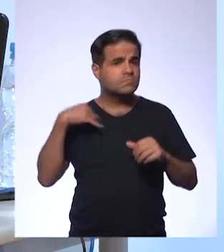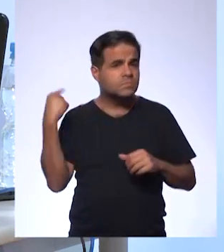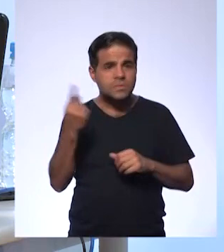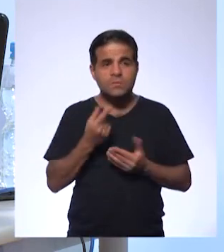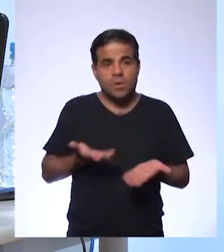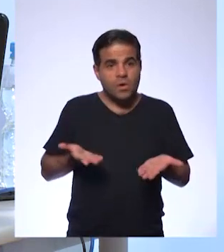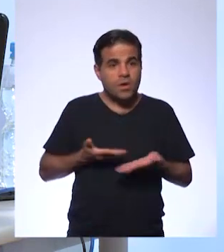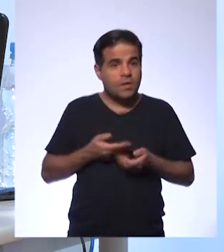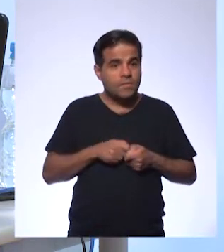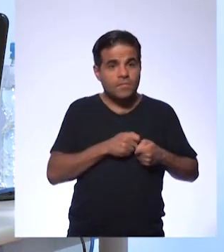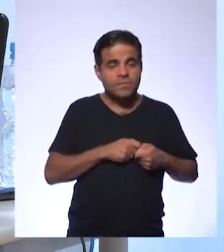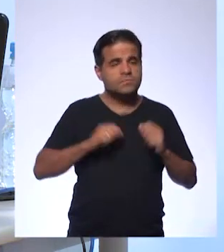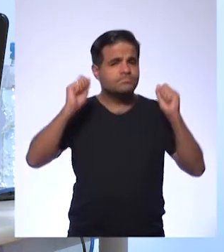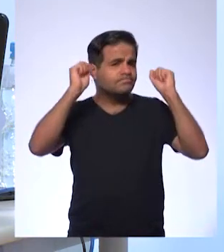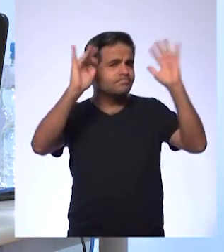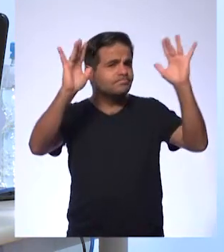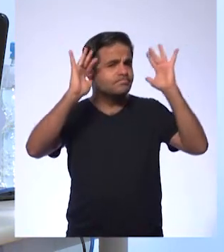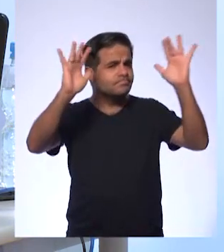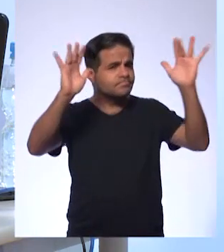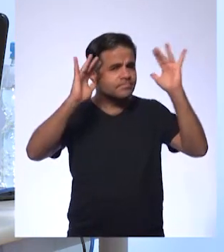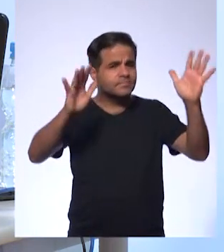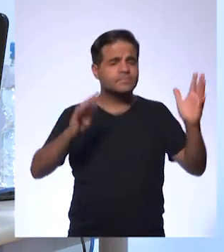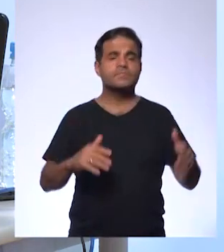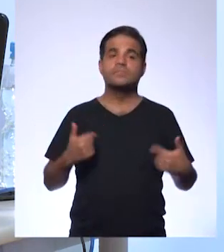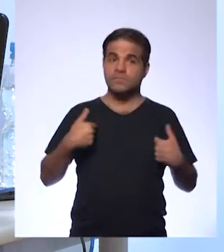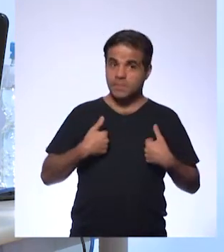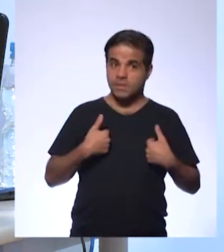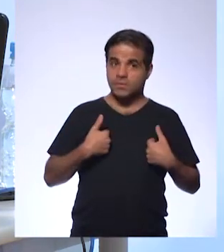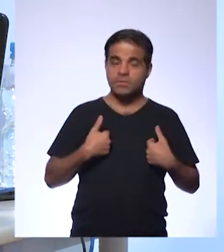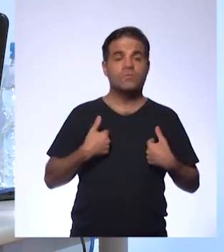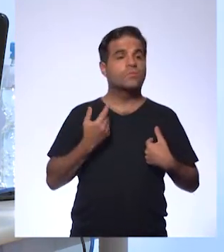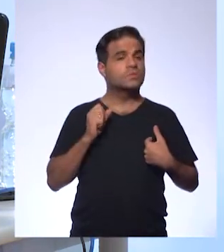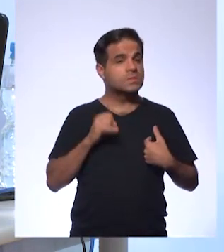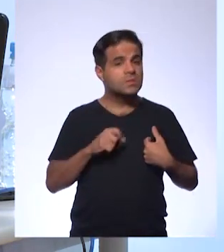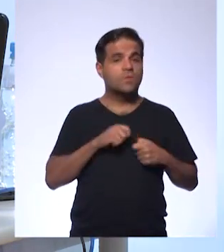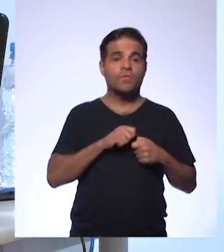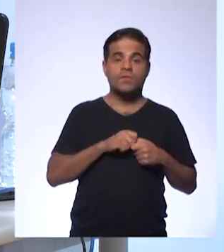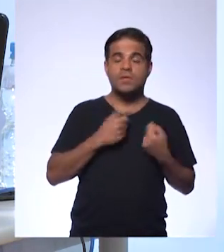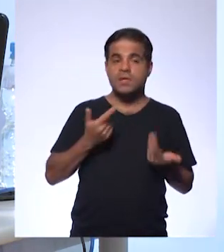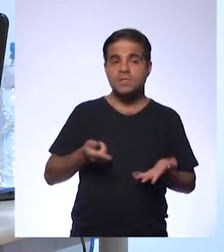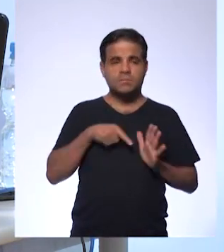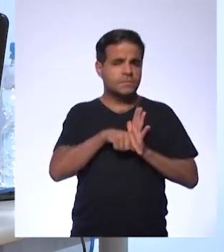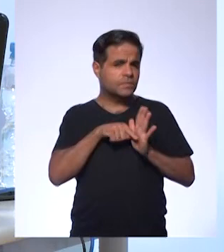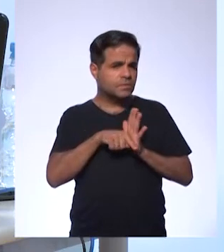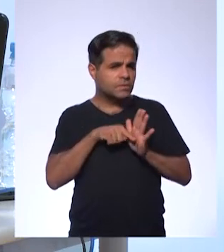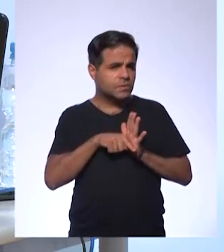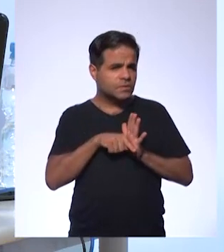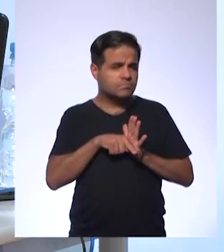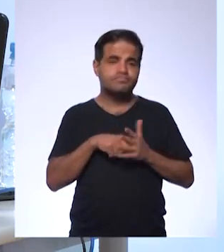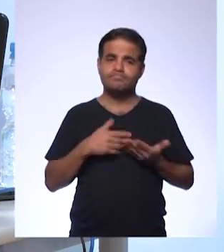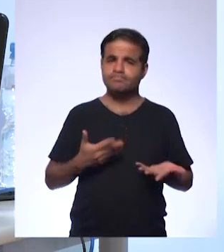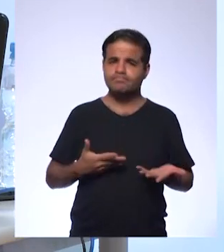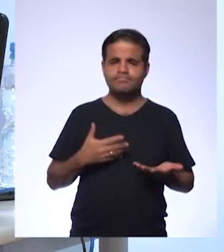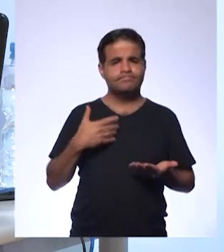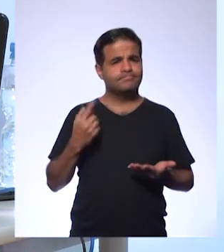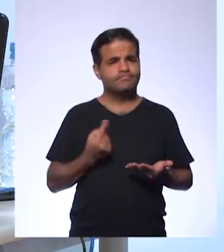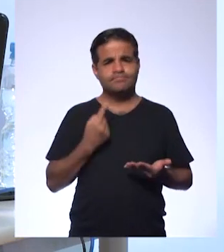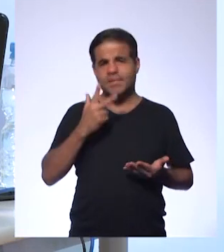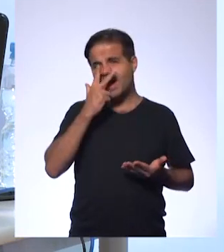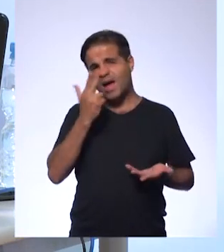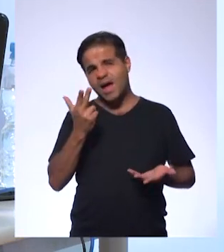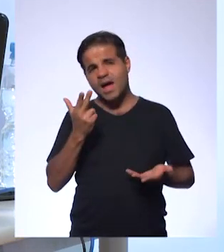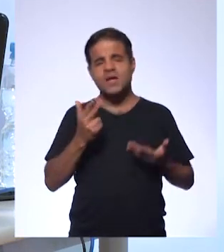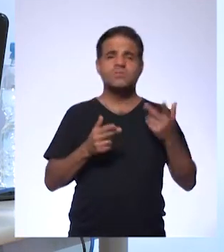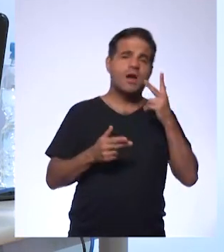vamos fazer tais reflexões. Bom, se vou fazer a análise dele, acabo caindo só no achismo.